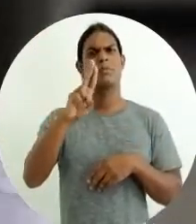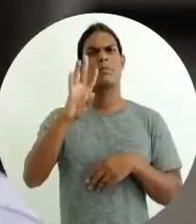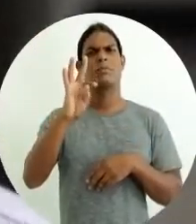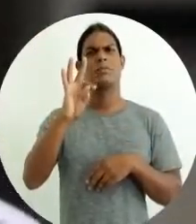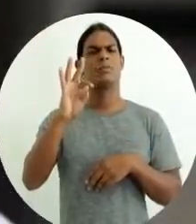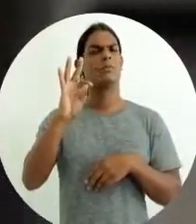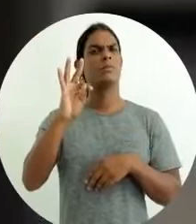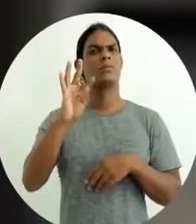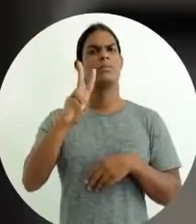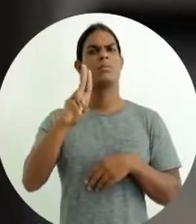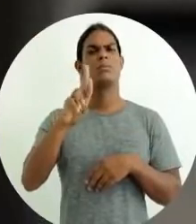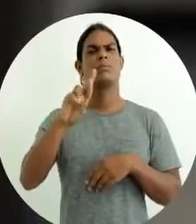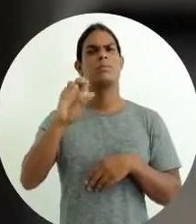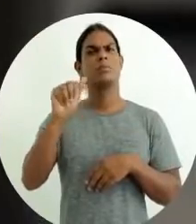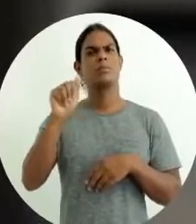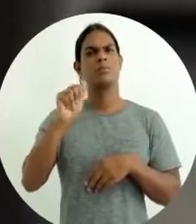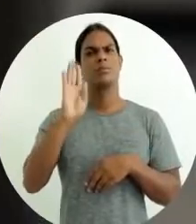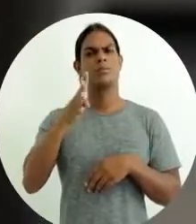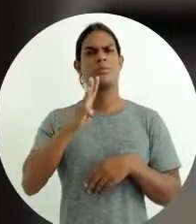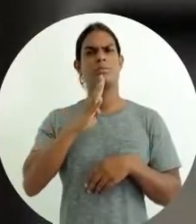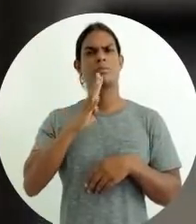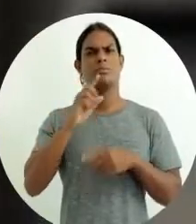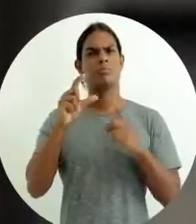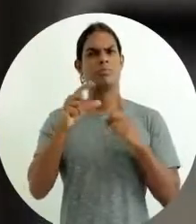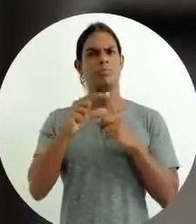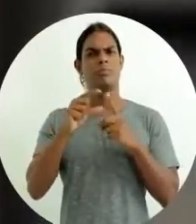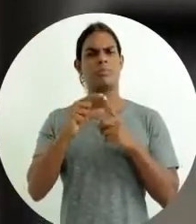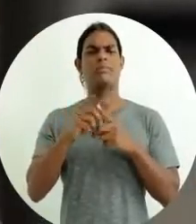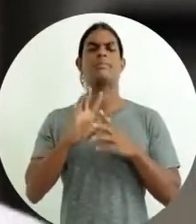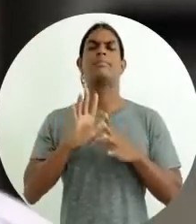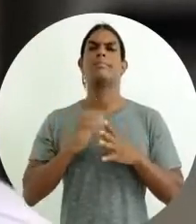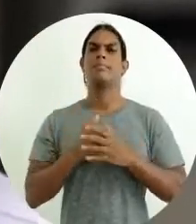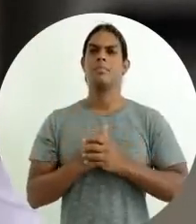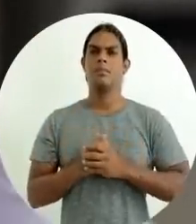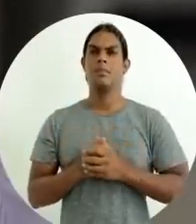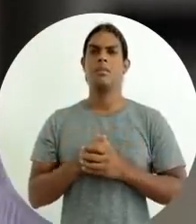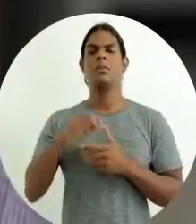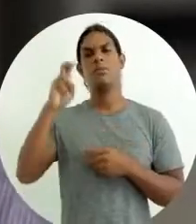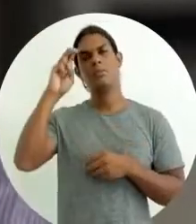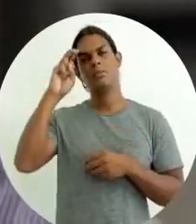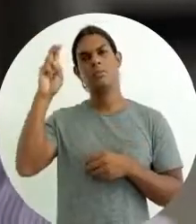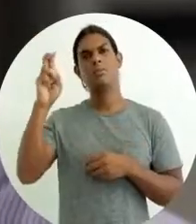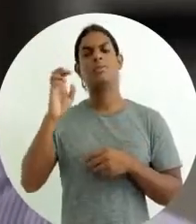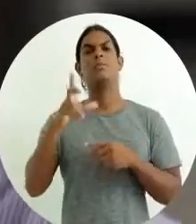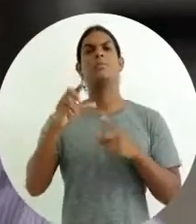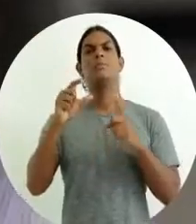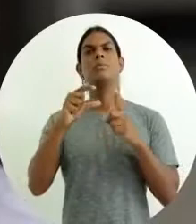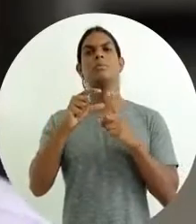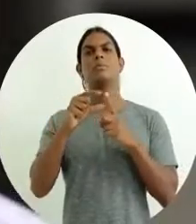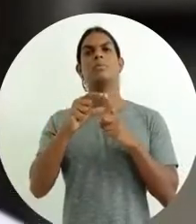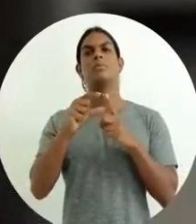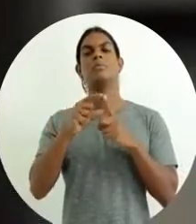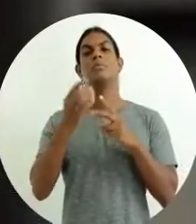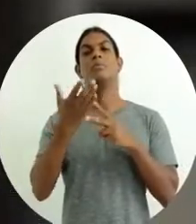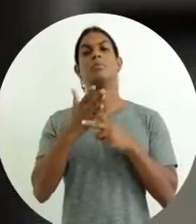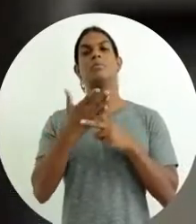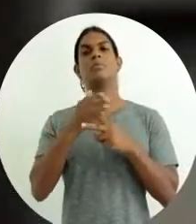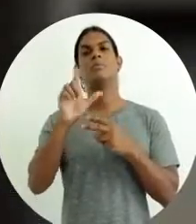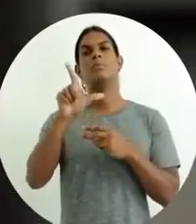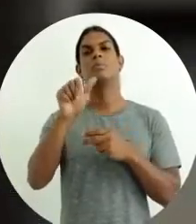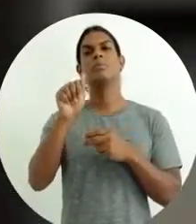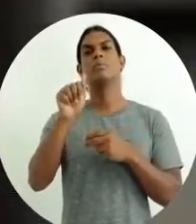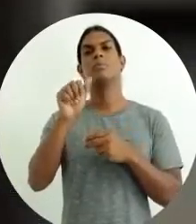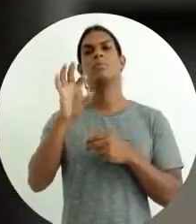Já ouviu falar nesta palavra? Acredito que sim. Cultura é uma palavra que vem do verbo